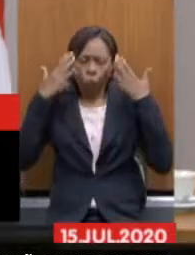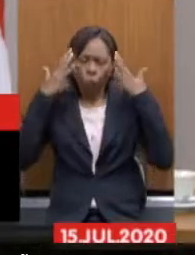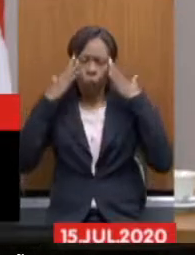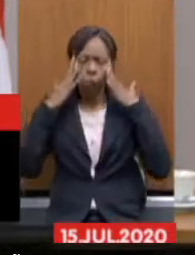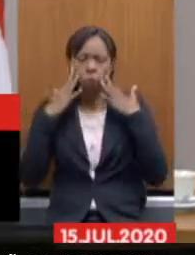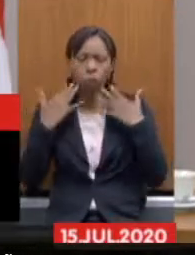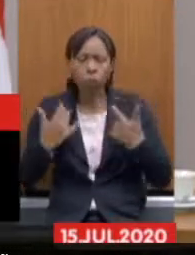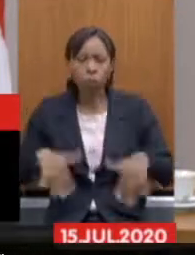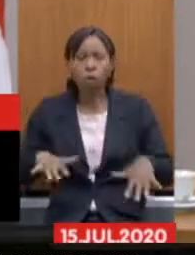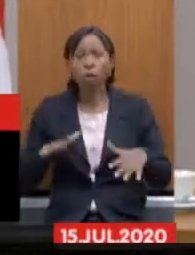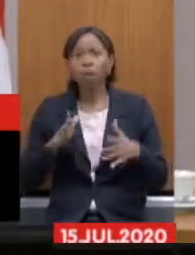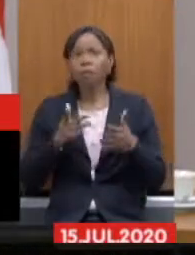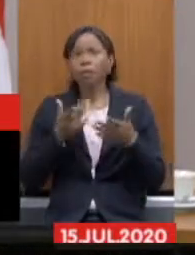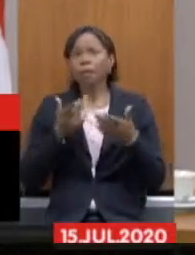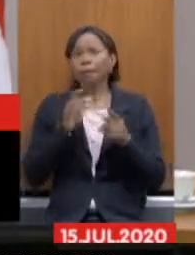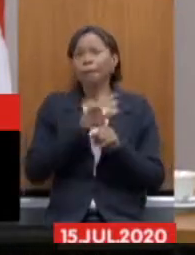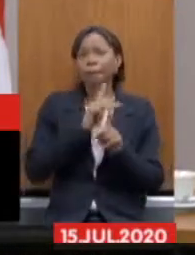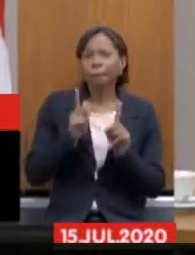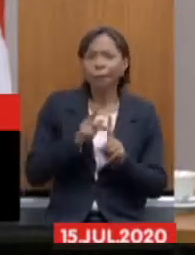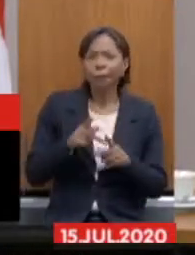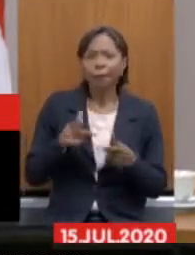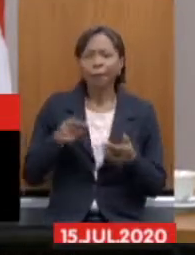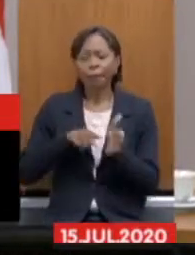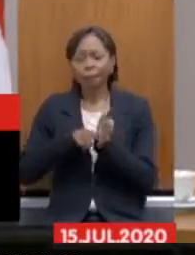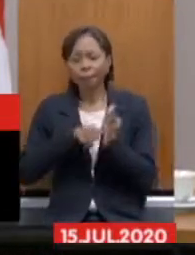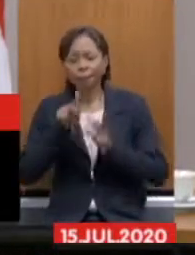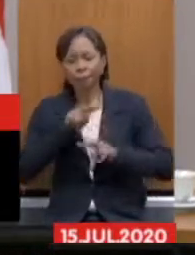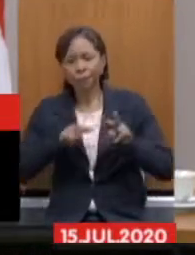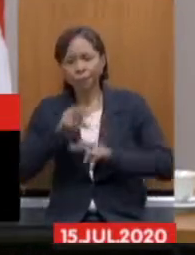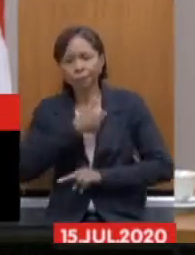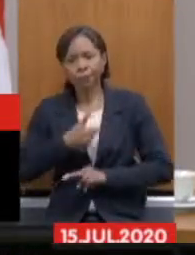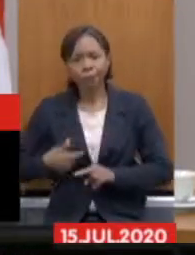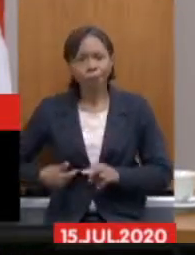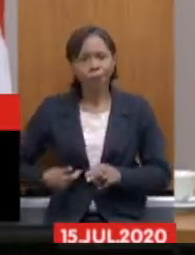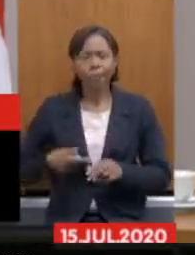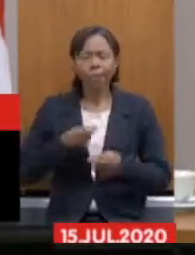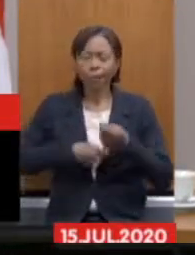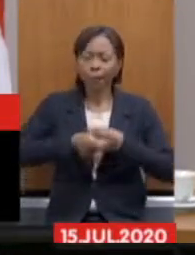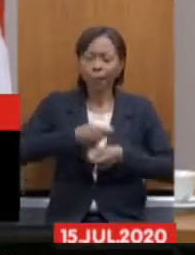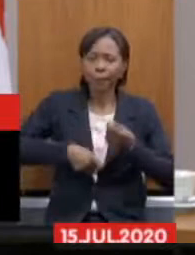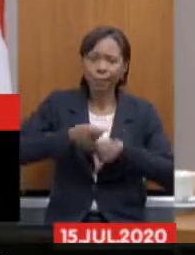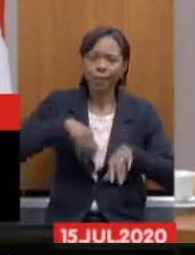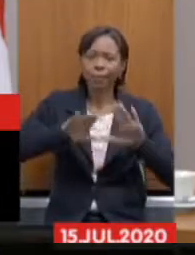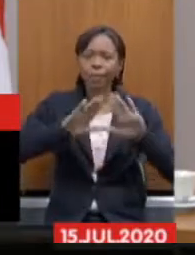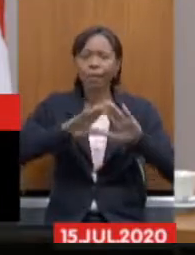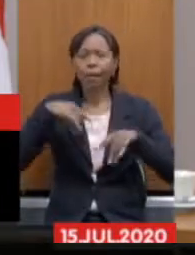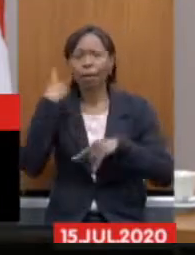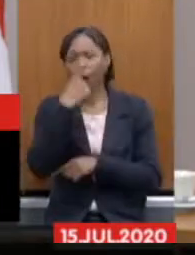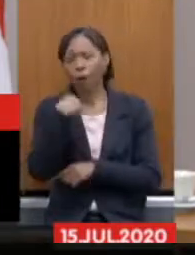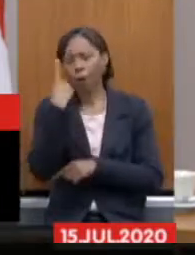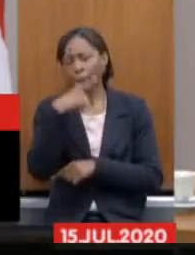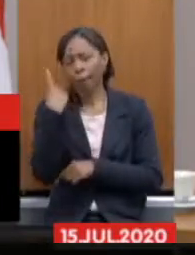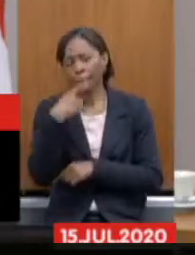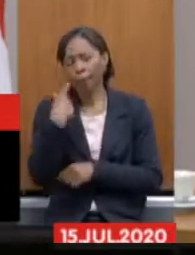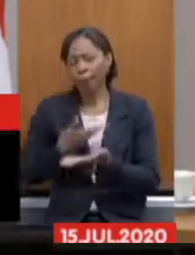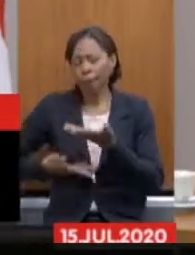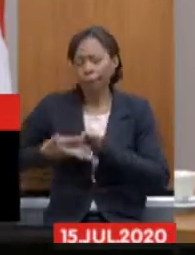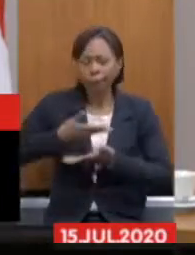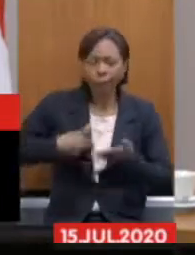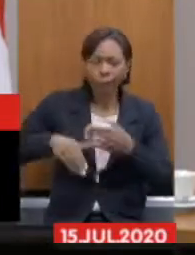análises do governo negociações internas na assembleia horas e horas de discussões entre as entidades